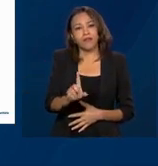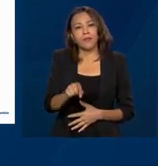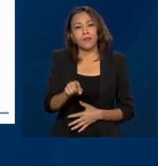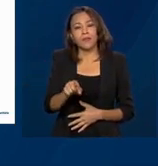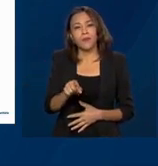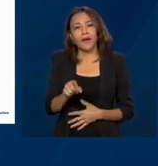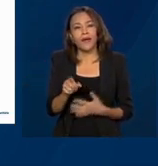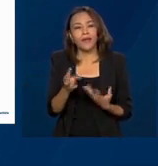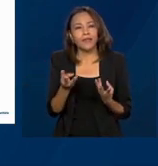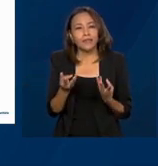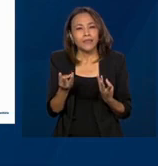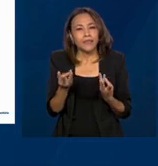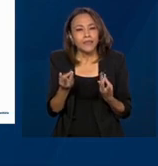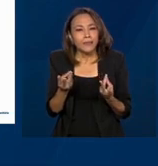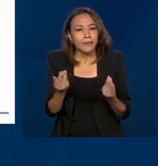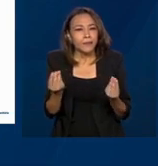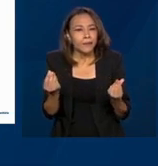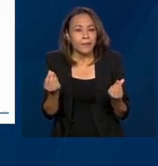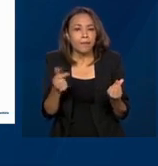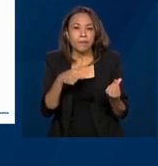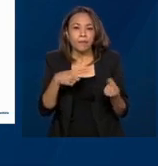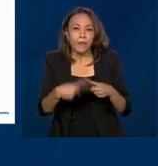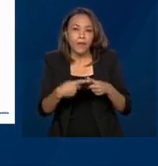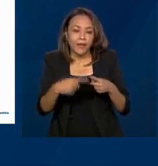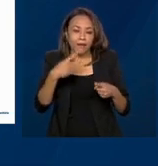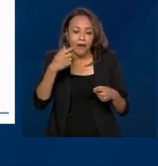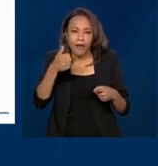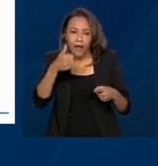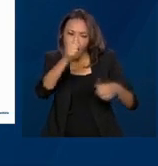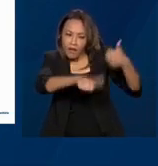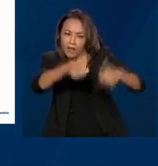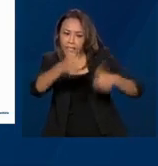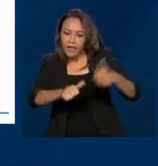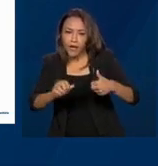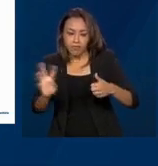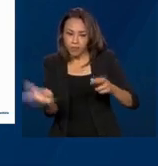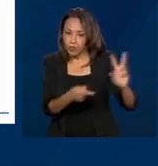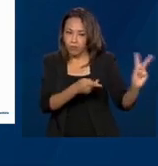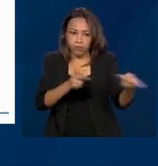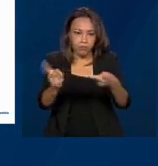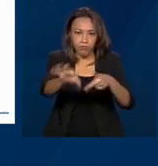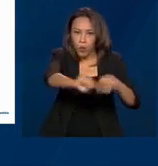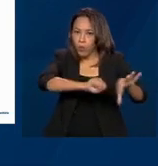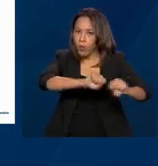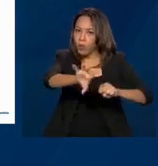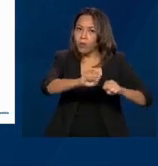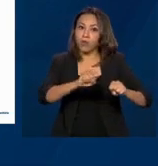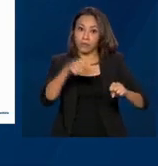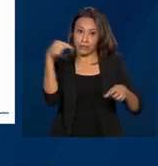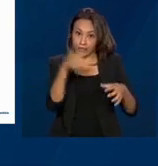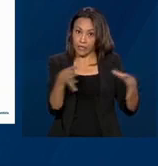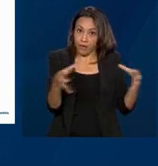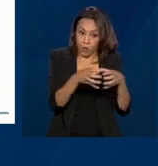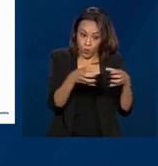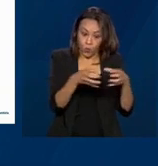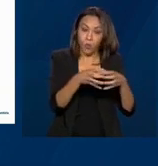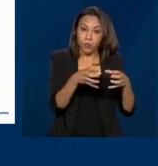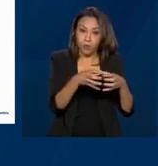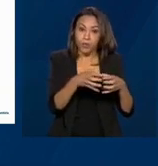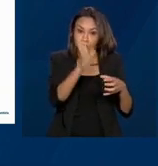sensível, porque ela avalia a incidência de casos na vacina e no